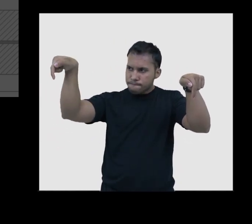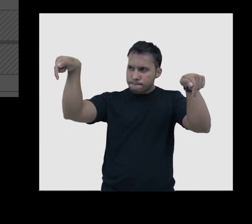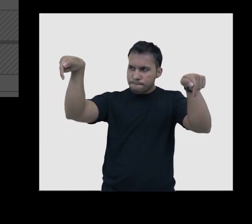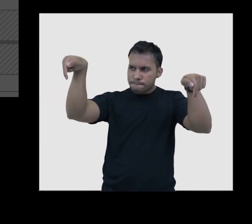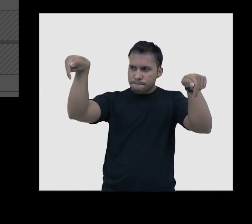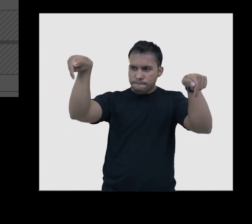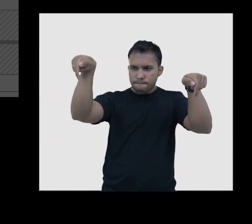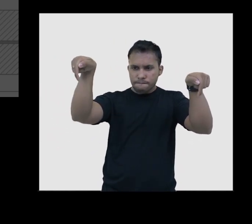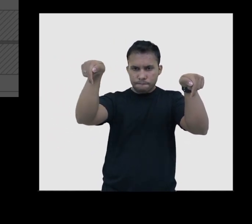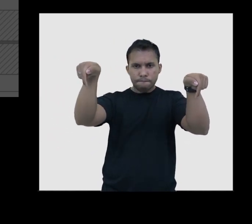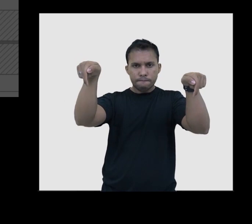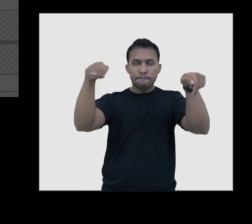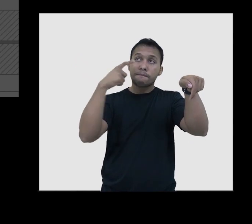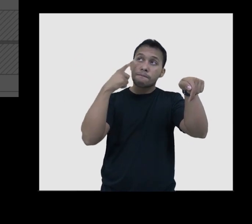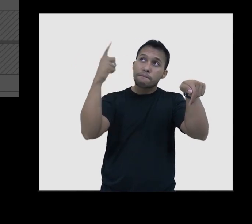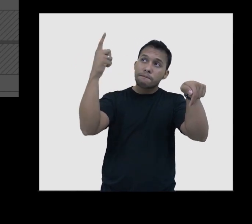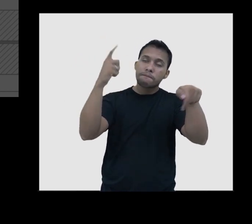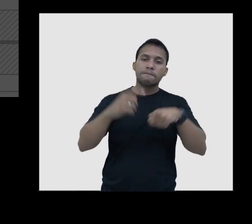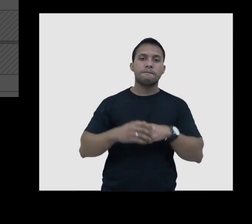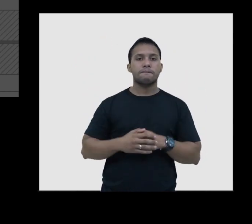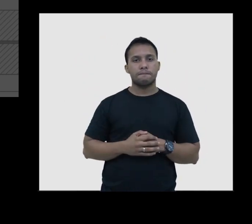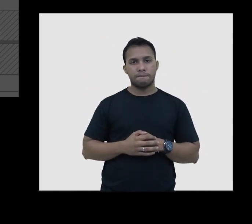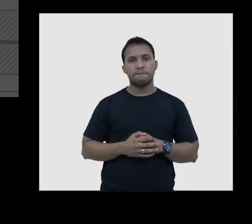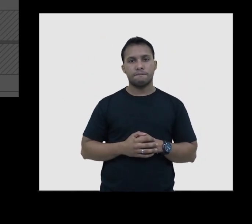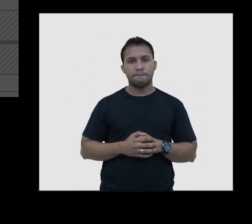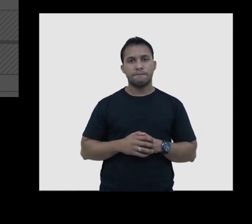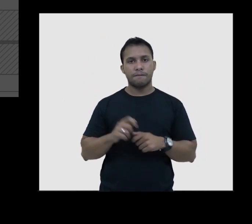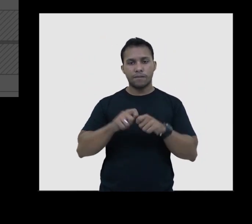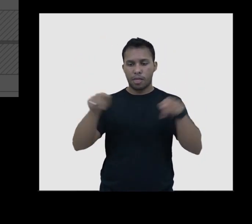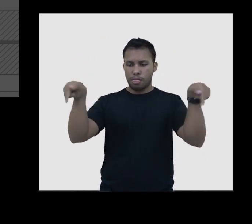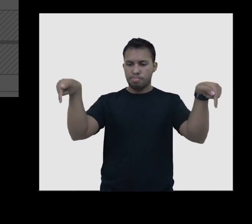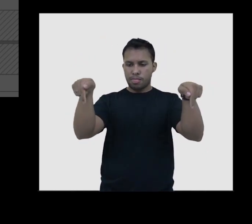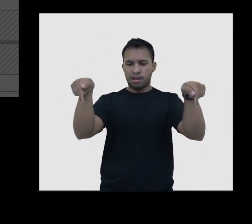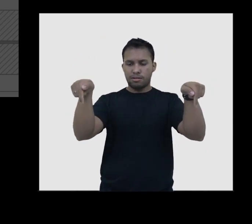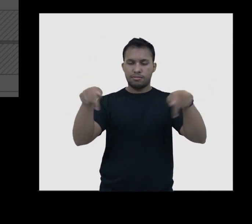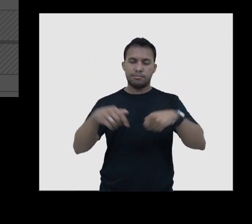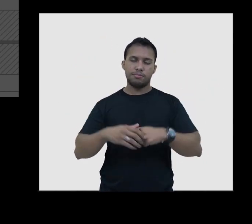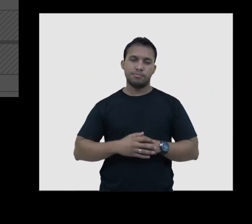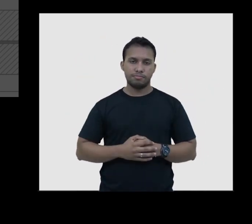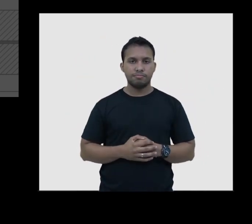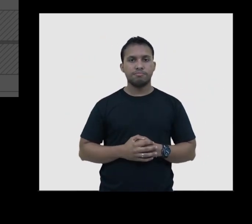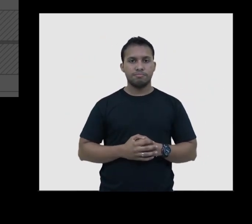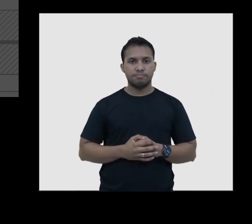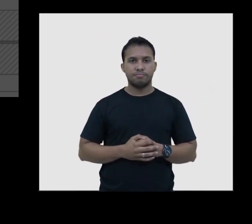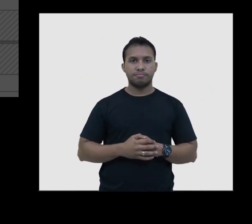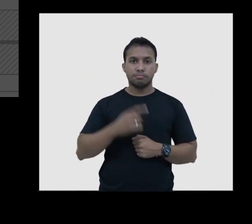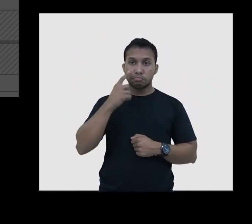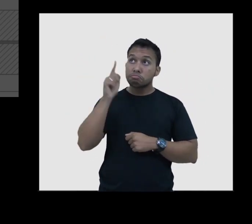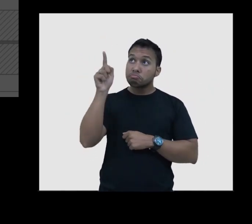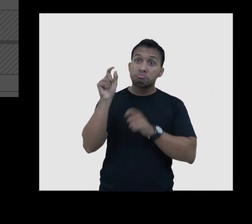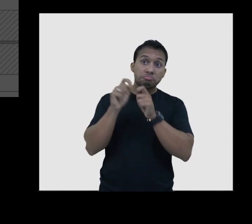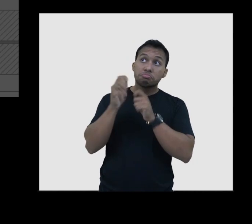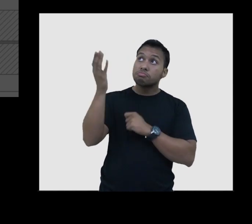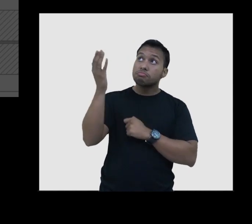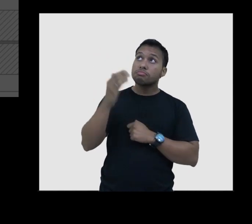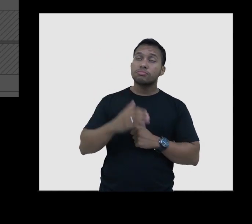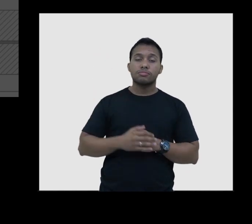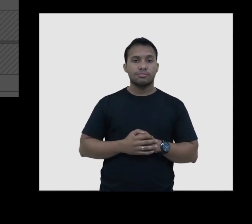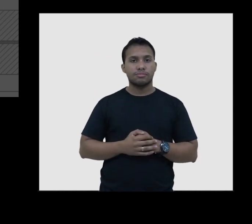clicar e vir arrastando ela para a direita até ela fazer esse grude, ó, no início do